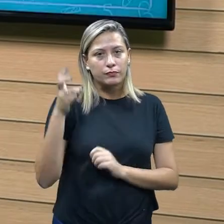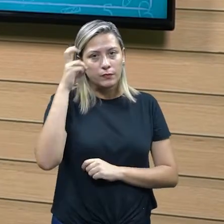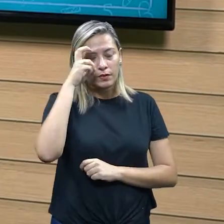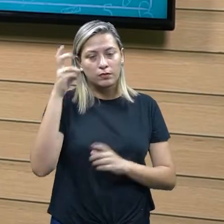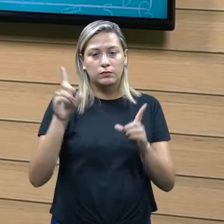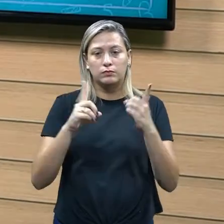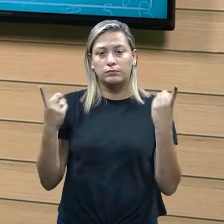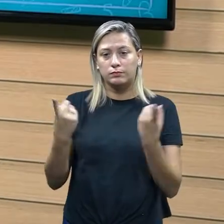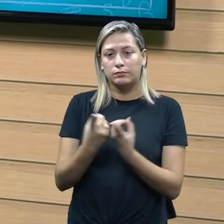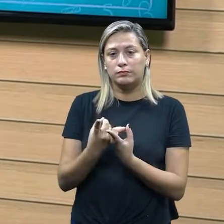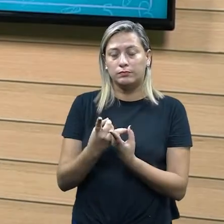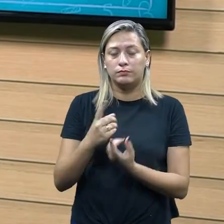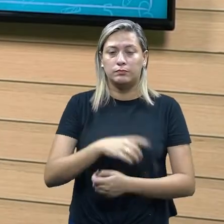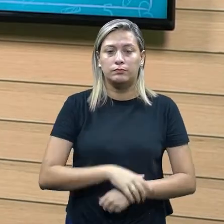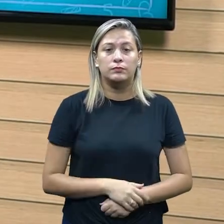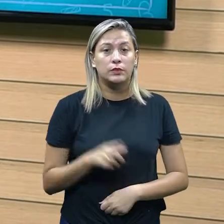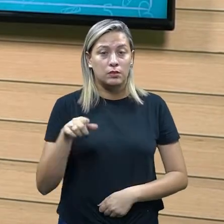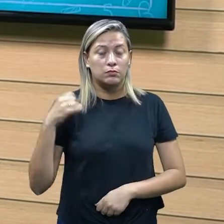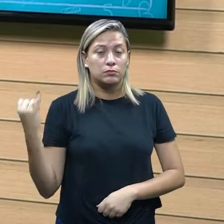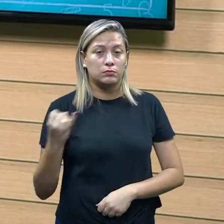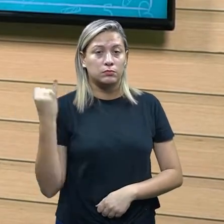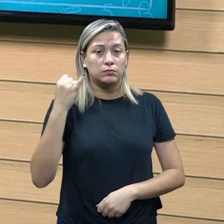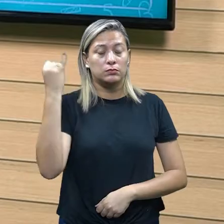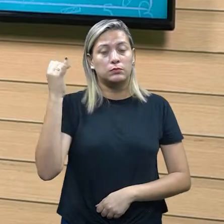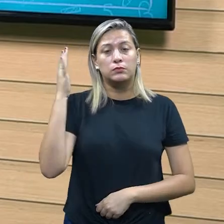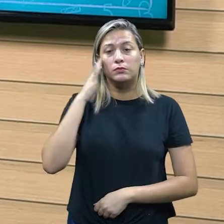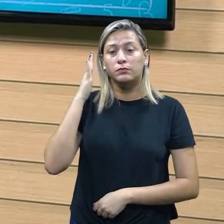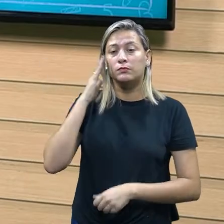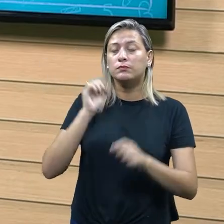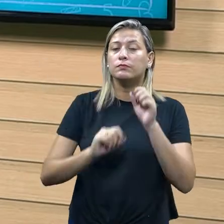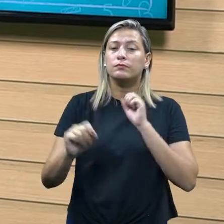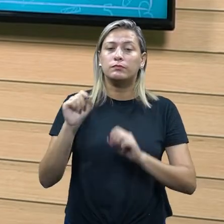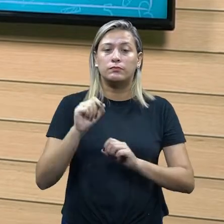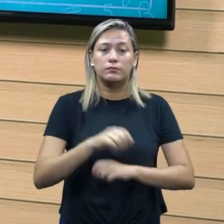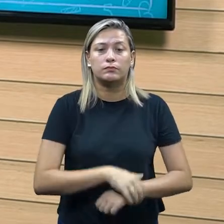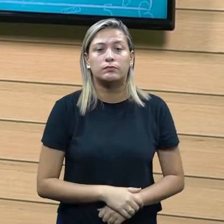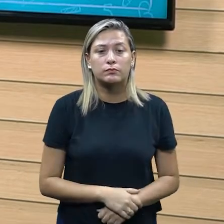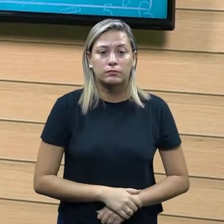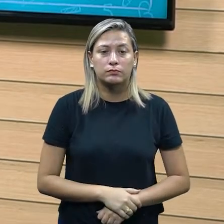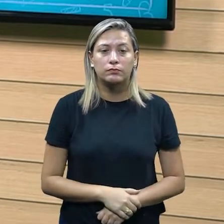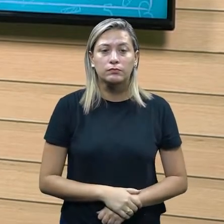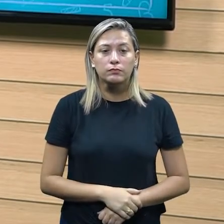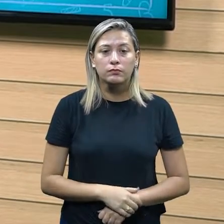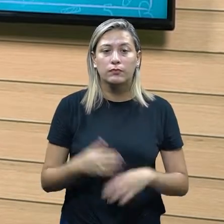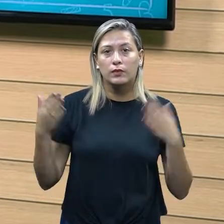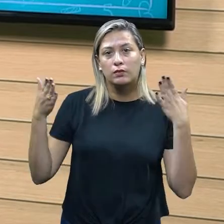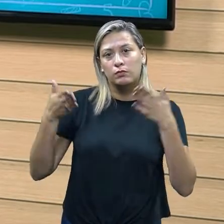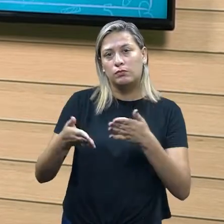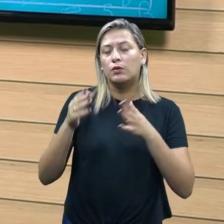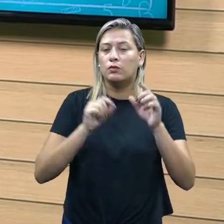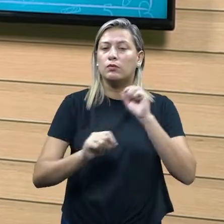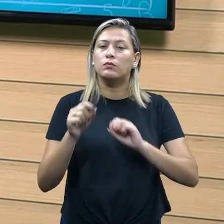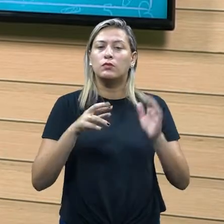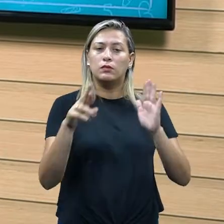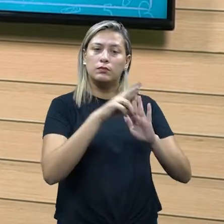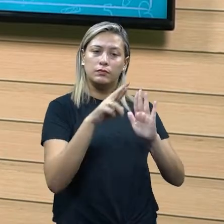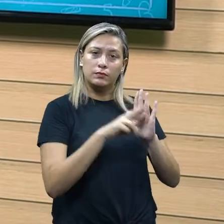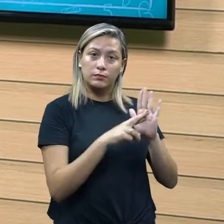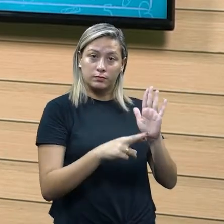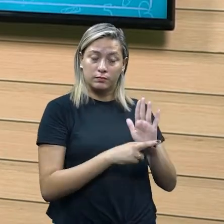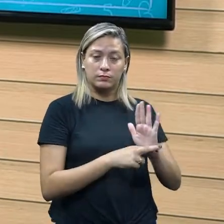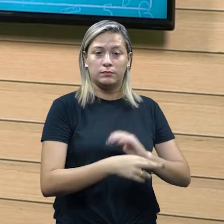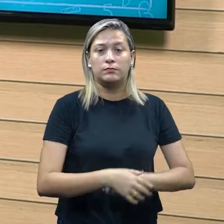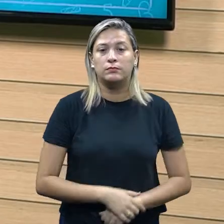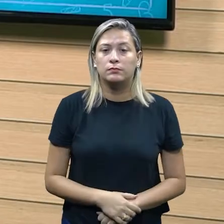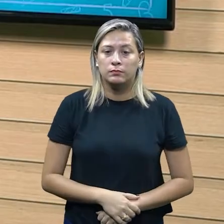padronização é extremamente importante, né? A gente vai ver, inclusive, em outras aulas, que ele também segue normas, né? Ele não é